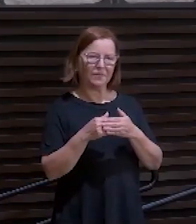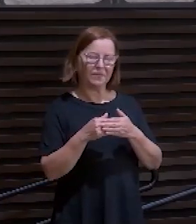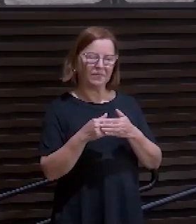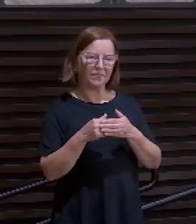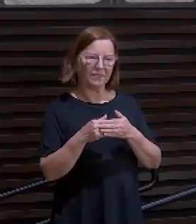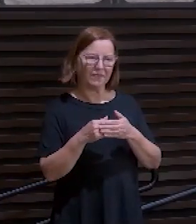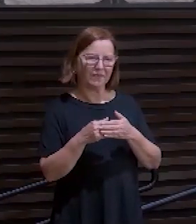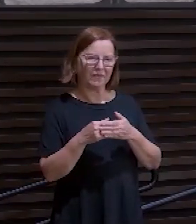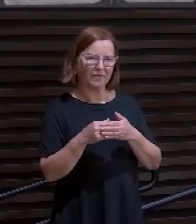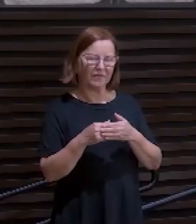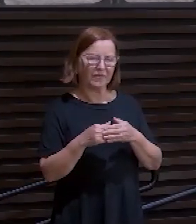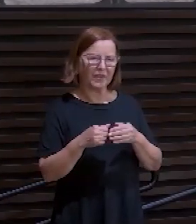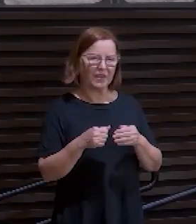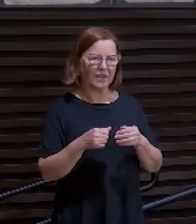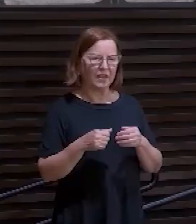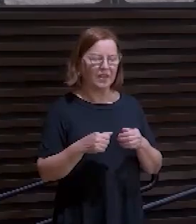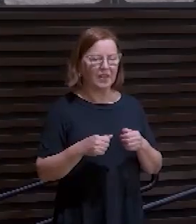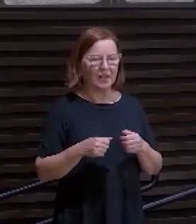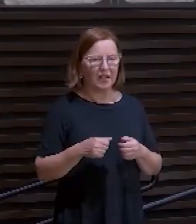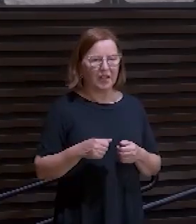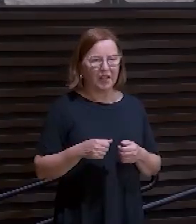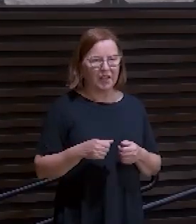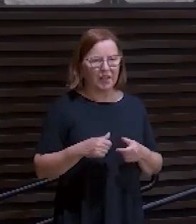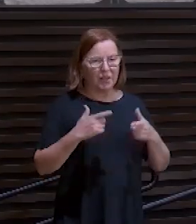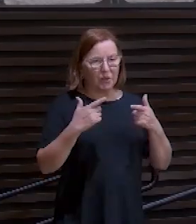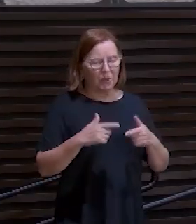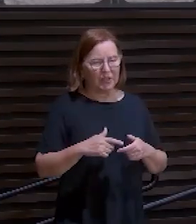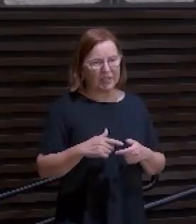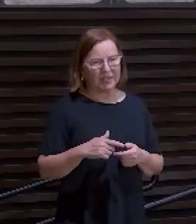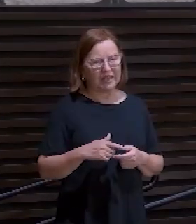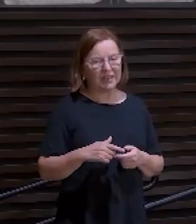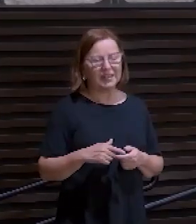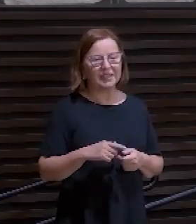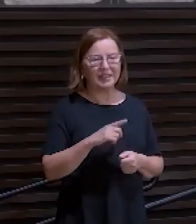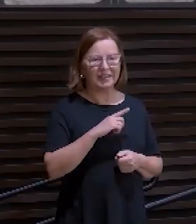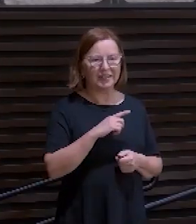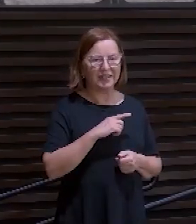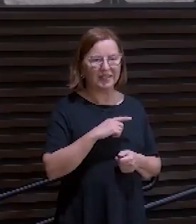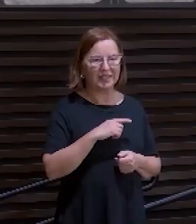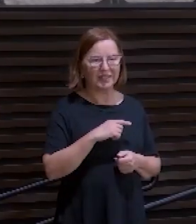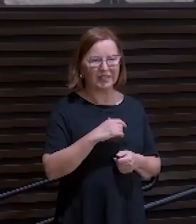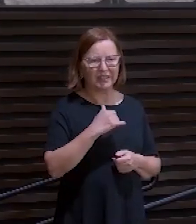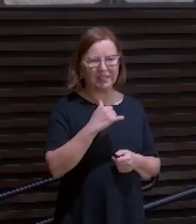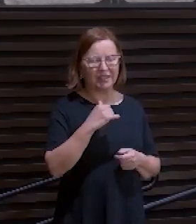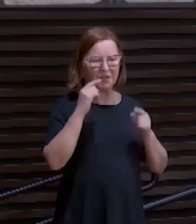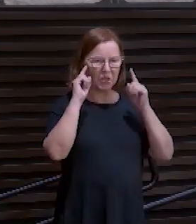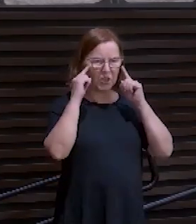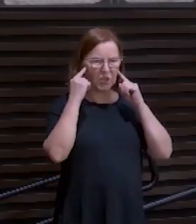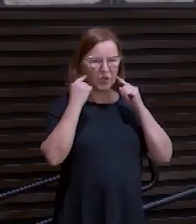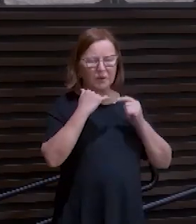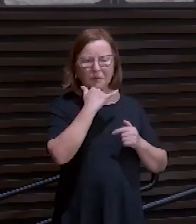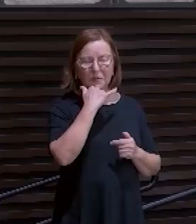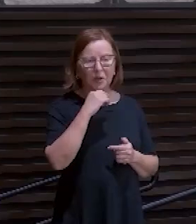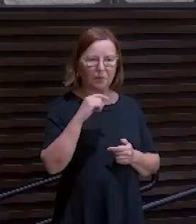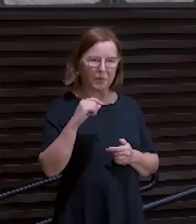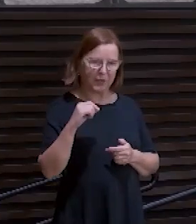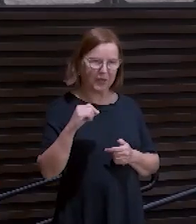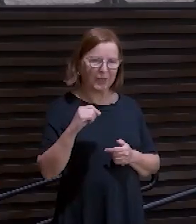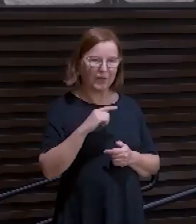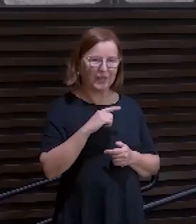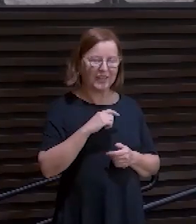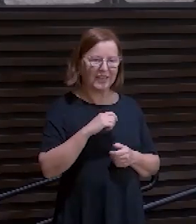pecados, onde há perdão de pecados, onde há esperança dentro da nossa casa, é